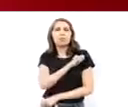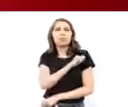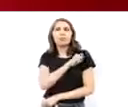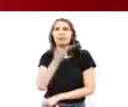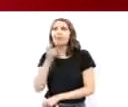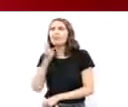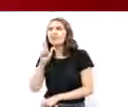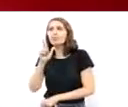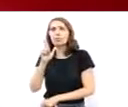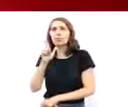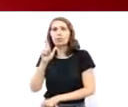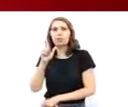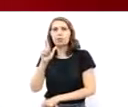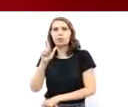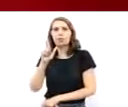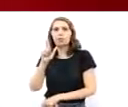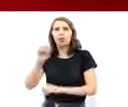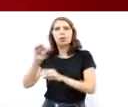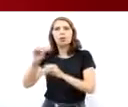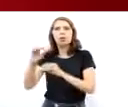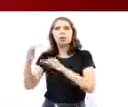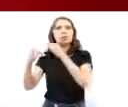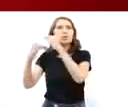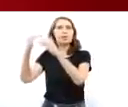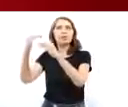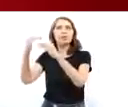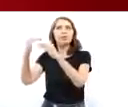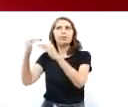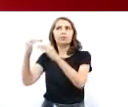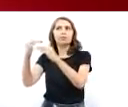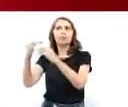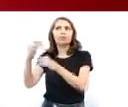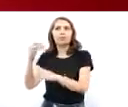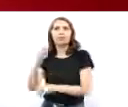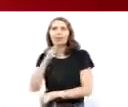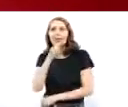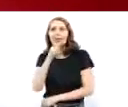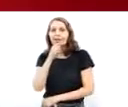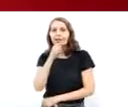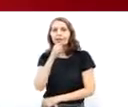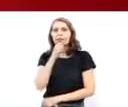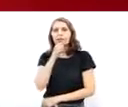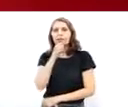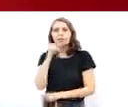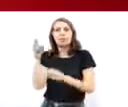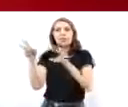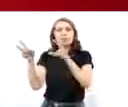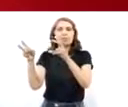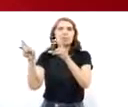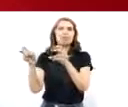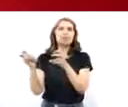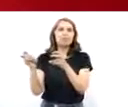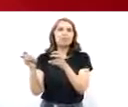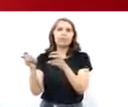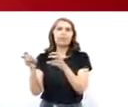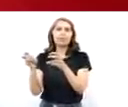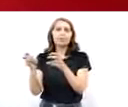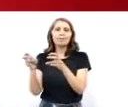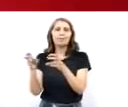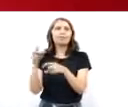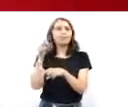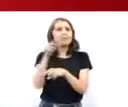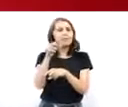ele está com a cabeça em 2019 ainda. A impressão que dá é essa. Vocês tentaram amenizar